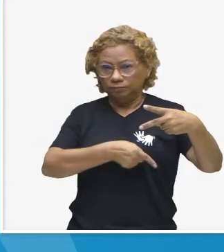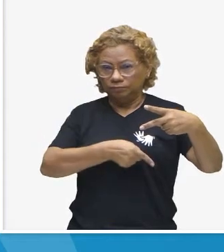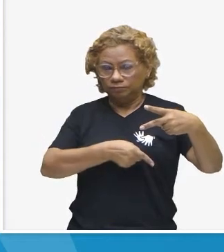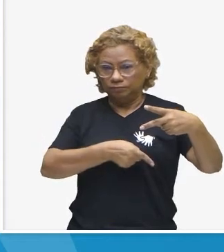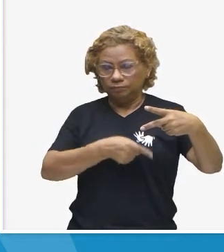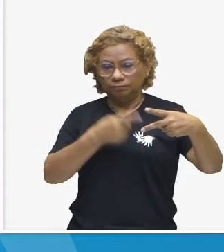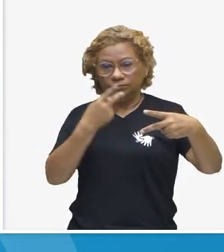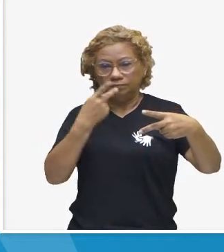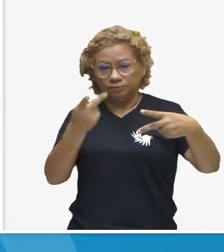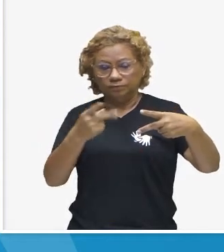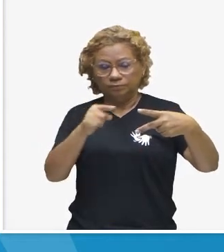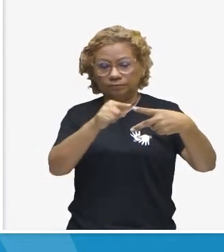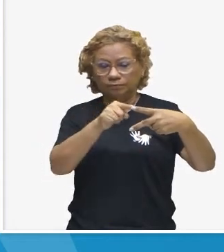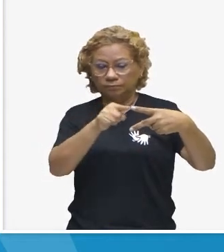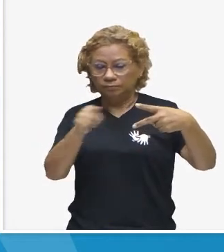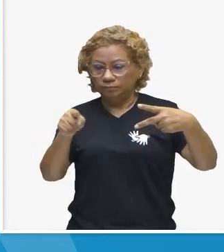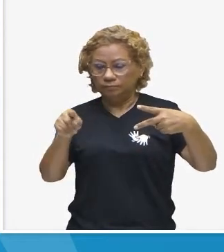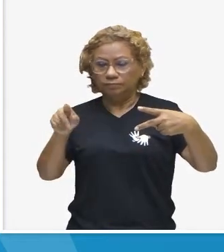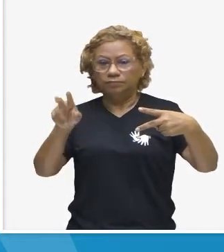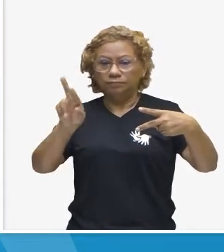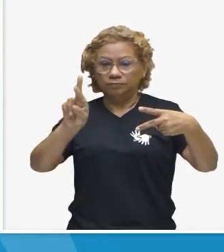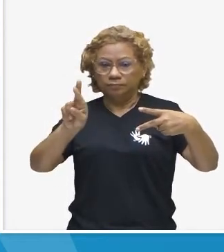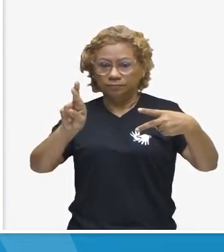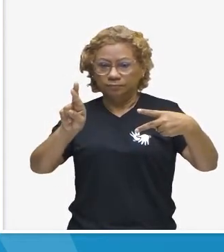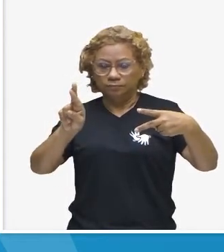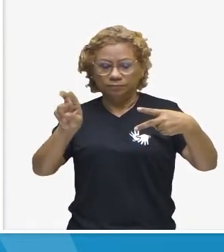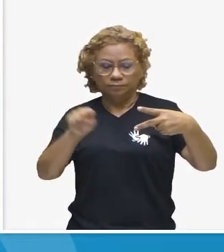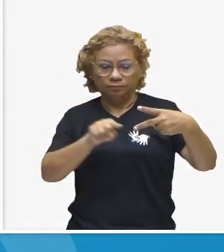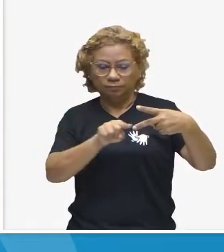S. E tem uma transversal T.